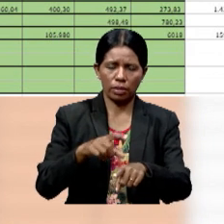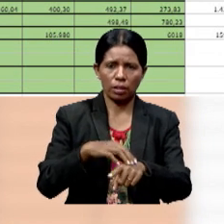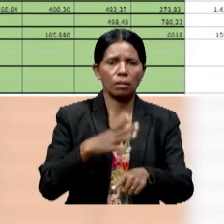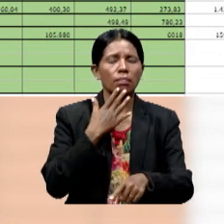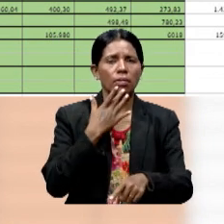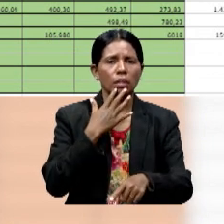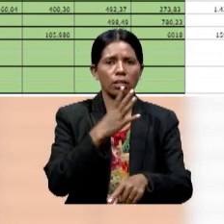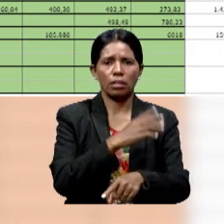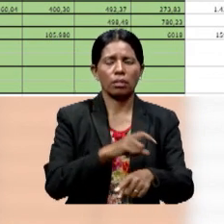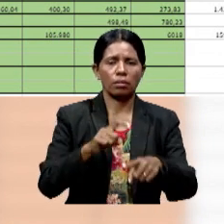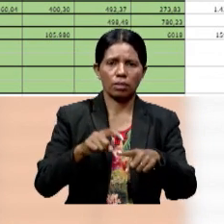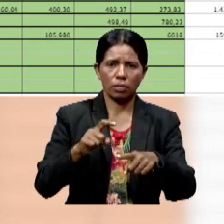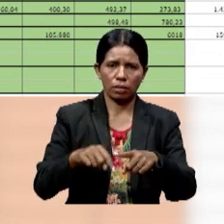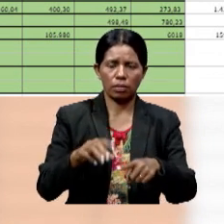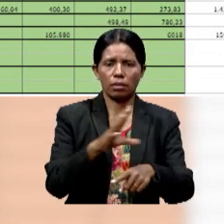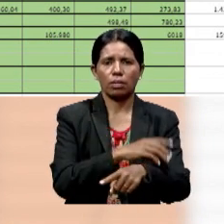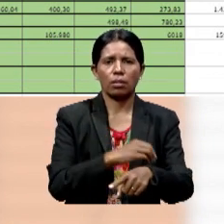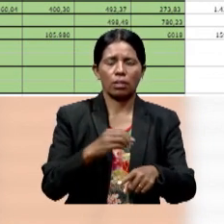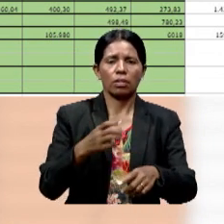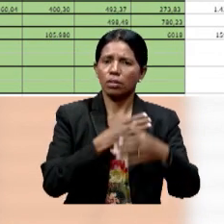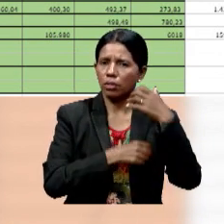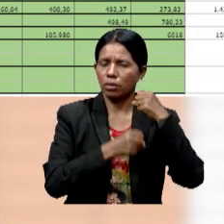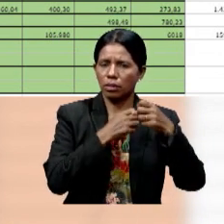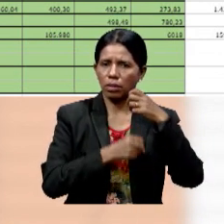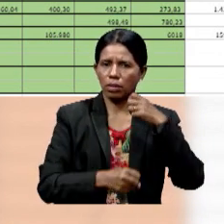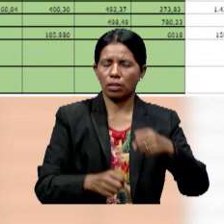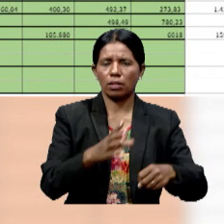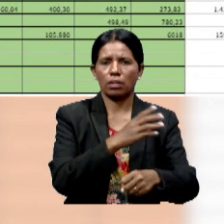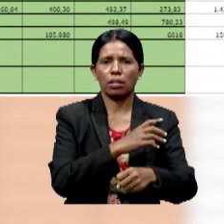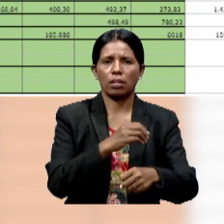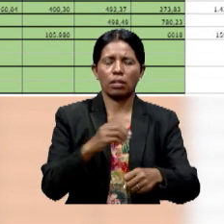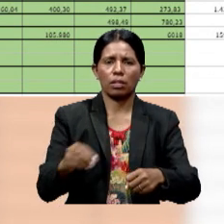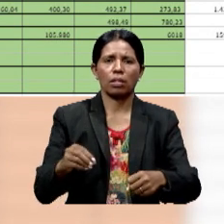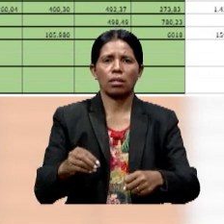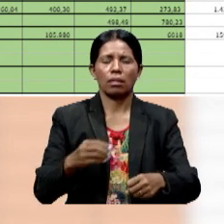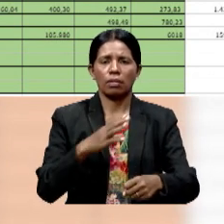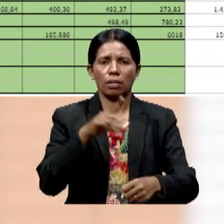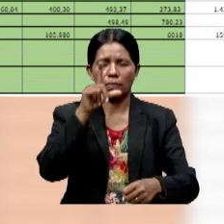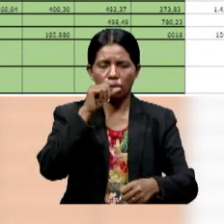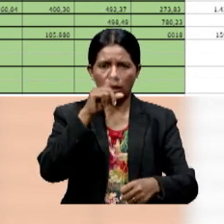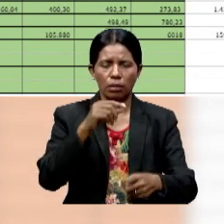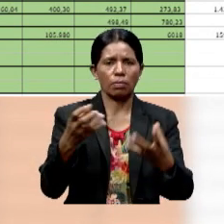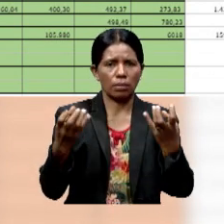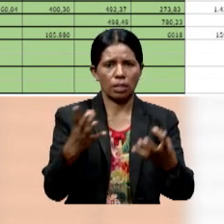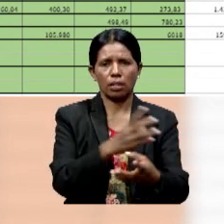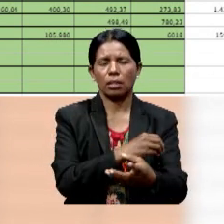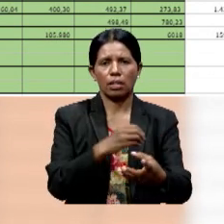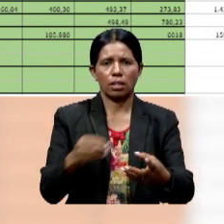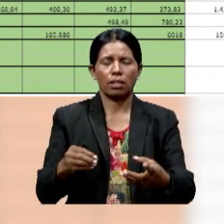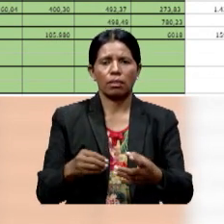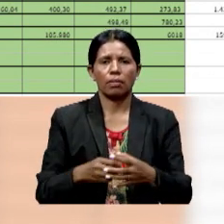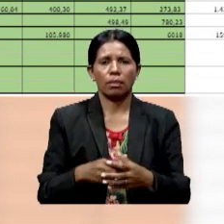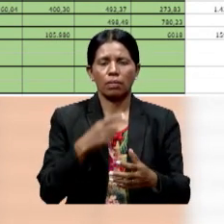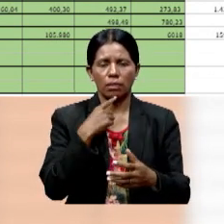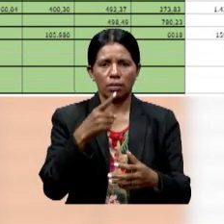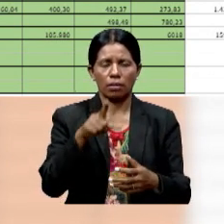masimidar forekeli foremungu susubeng manu broiler manu madena manu bangkok manu kancingang